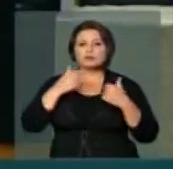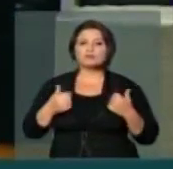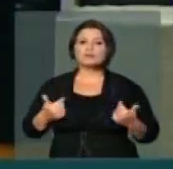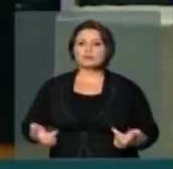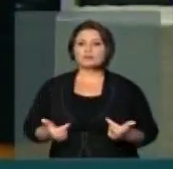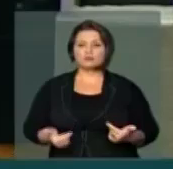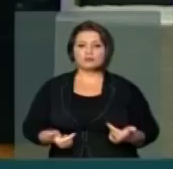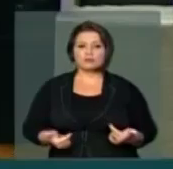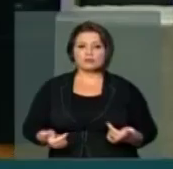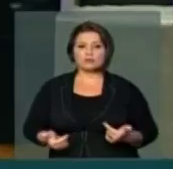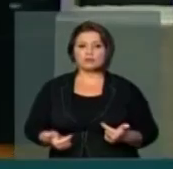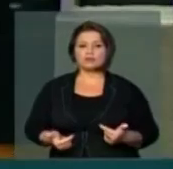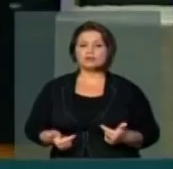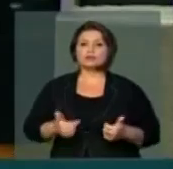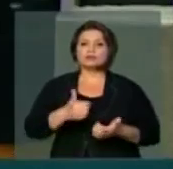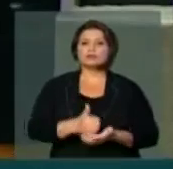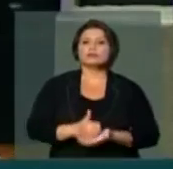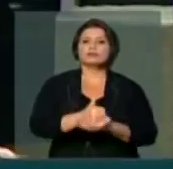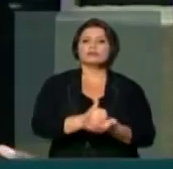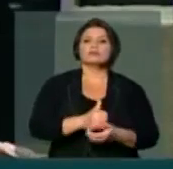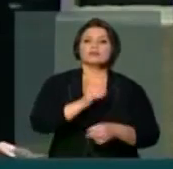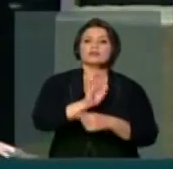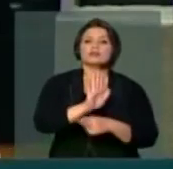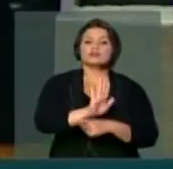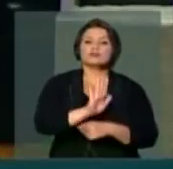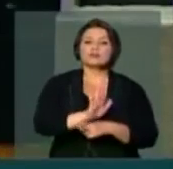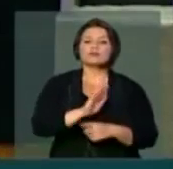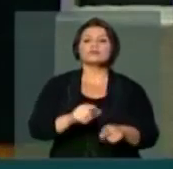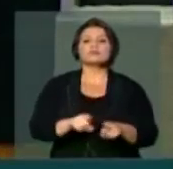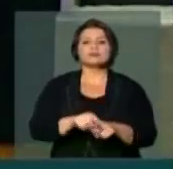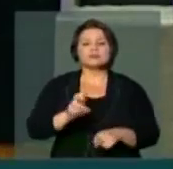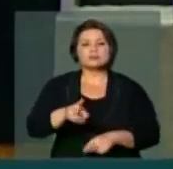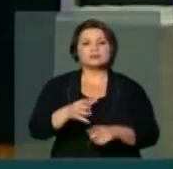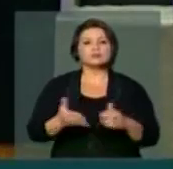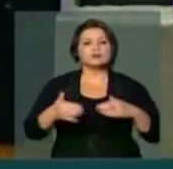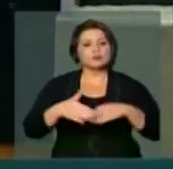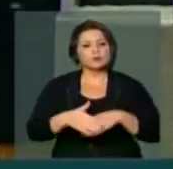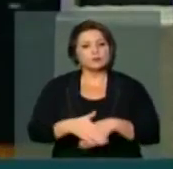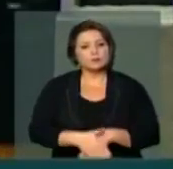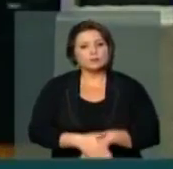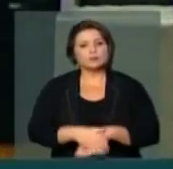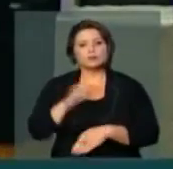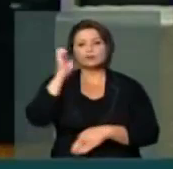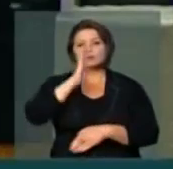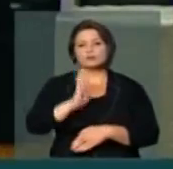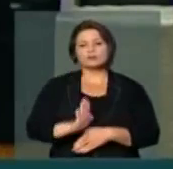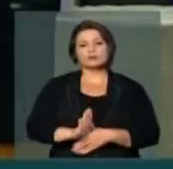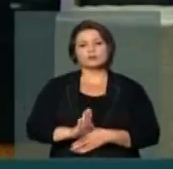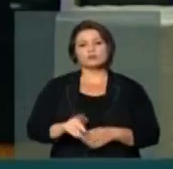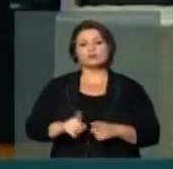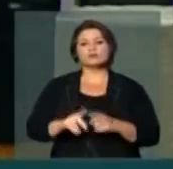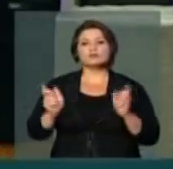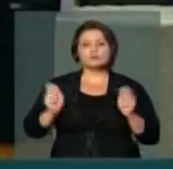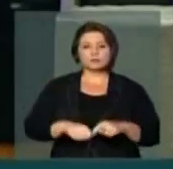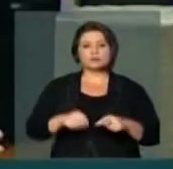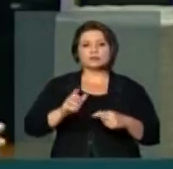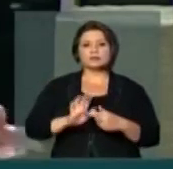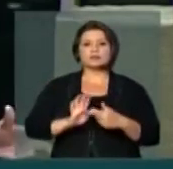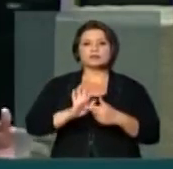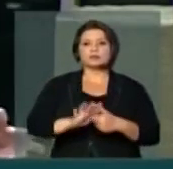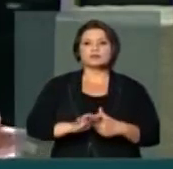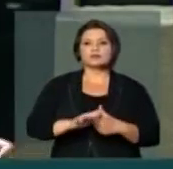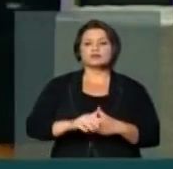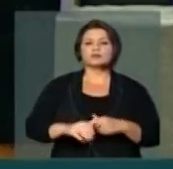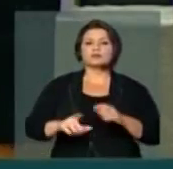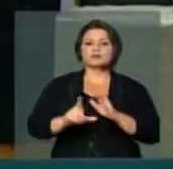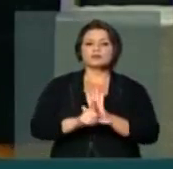oportunidade de contribuir, mas com muita humildade, para que o Brasil pudesse trazer para a sua